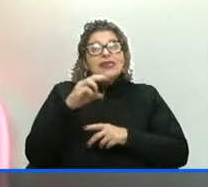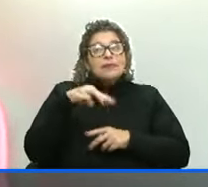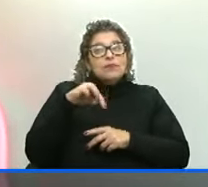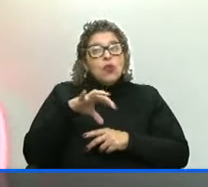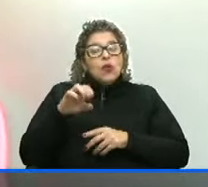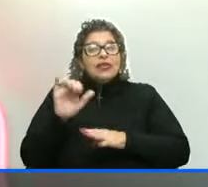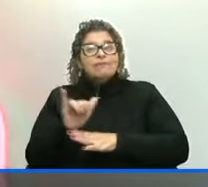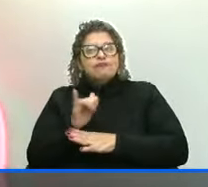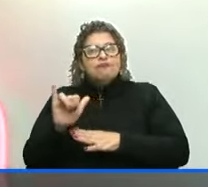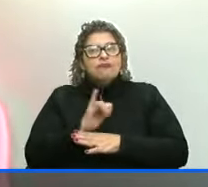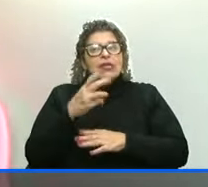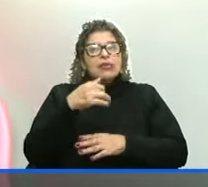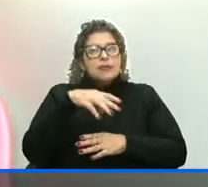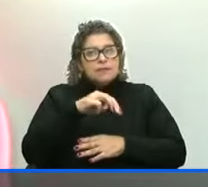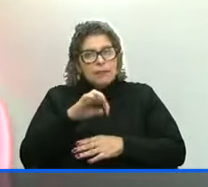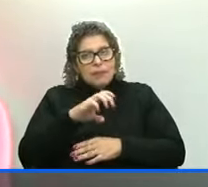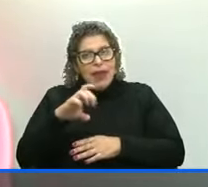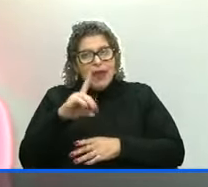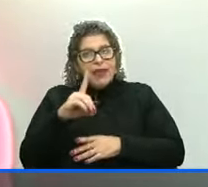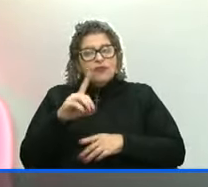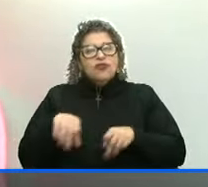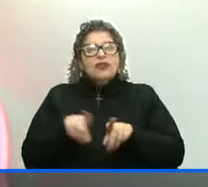das estratégias da SMED e